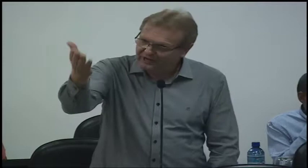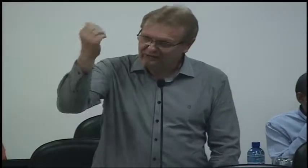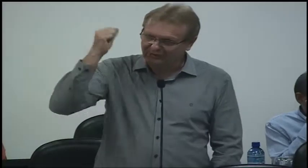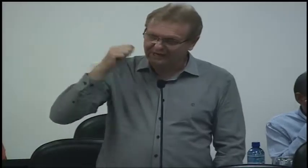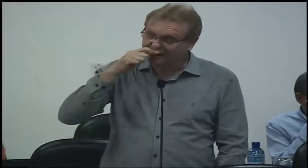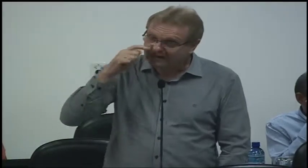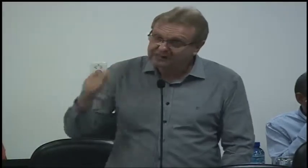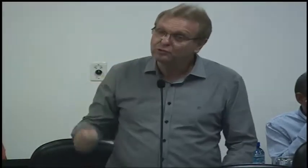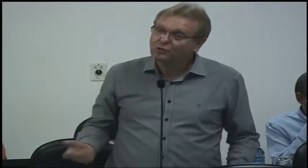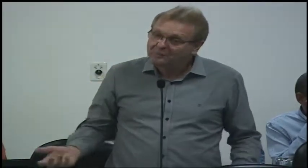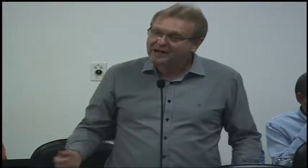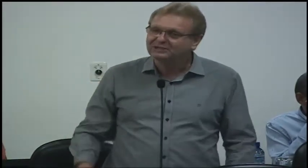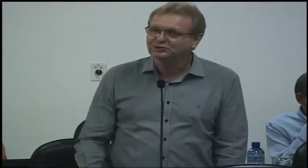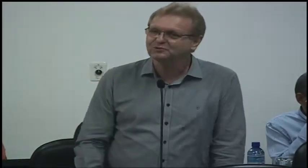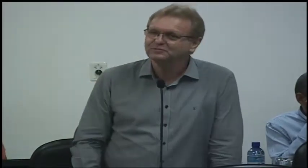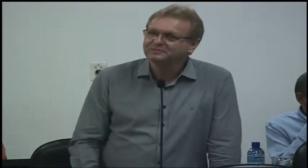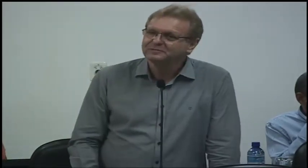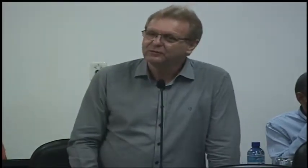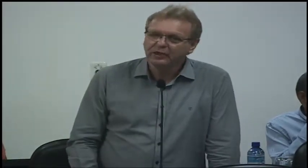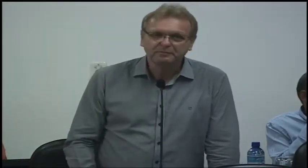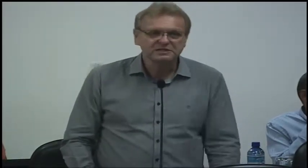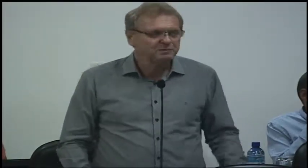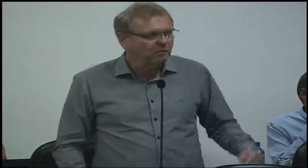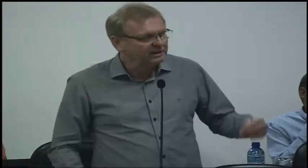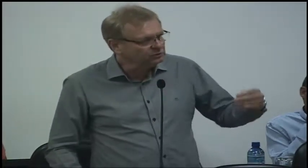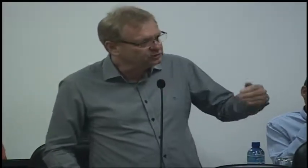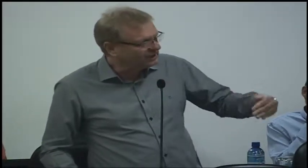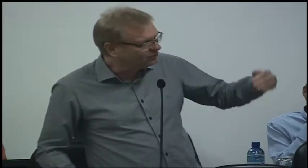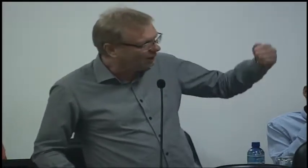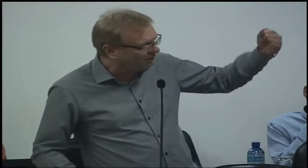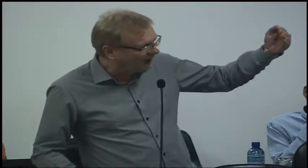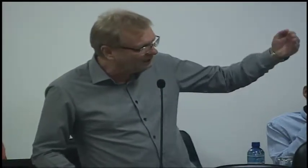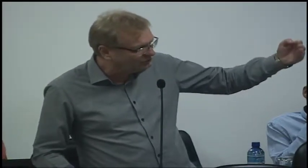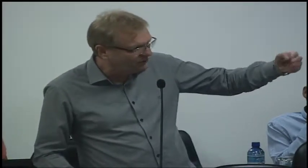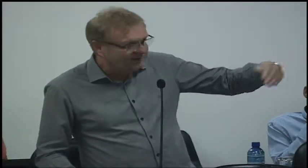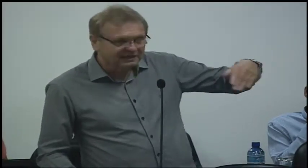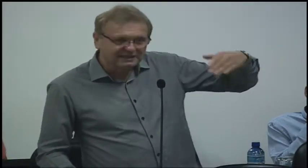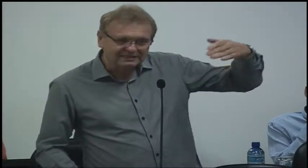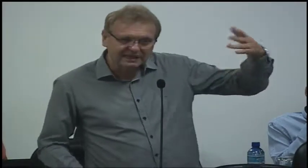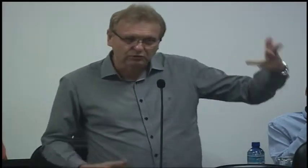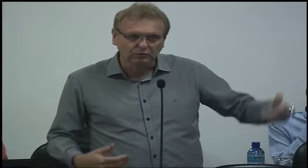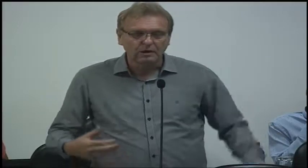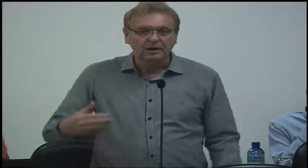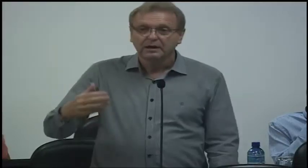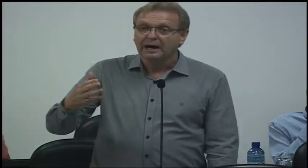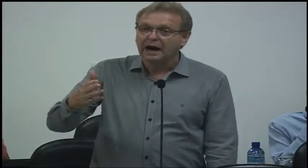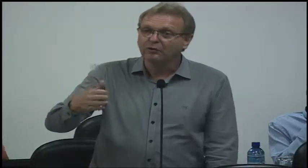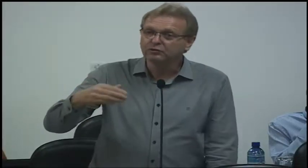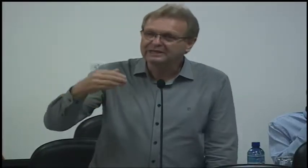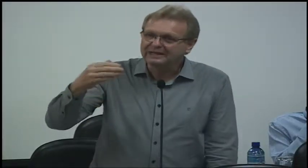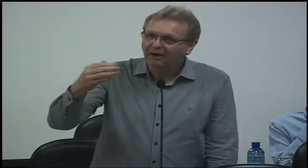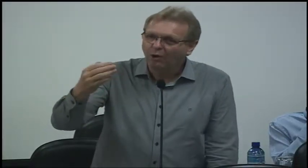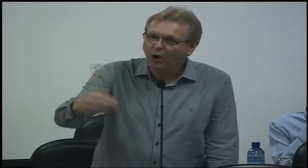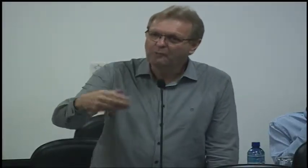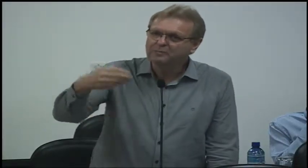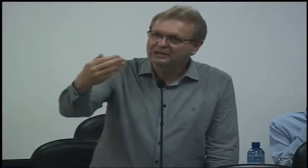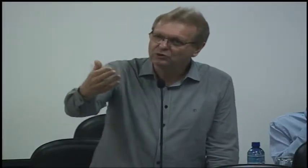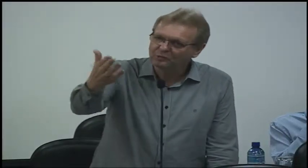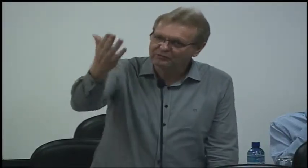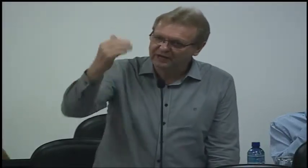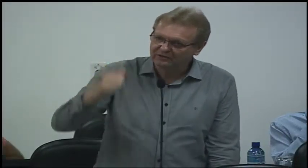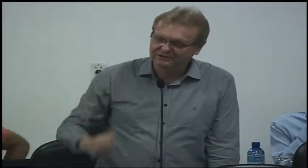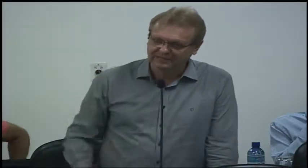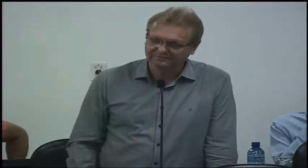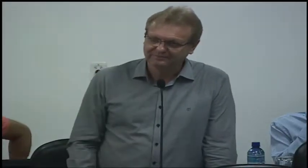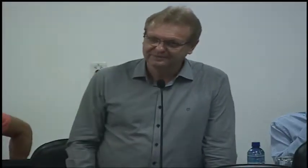novo, vereadora, reclamo do comércio, né? Principalmente do centro abaixo, que está sendo alvo de roubo e mais